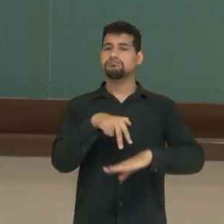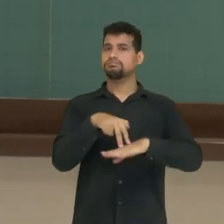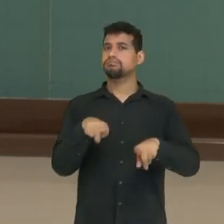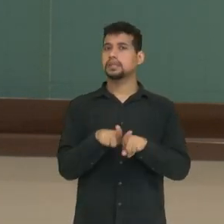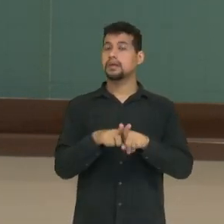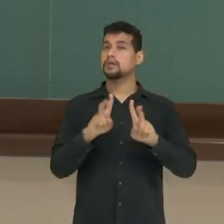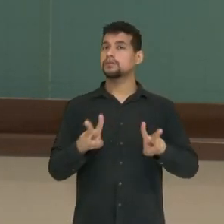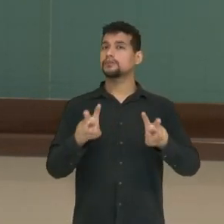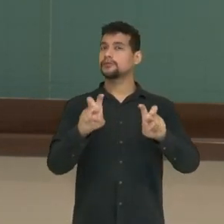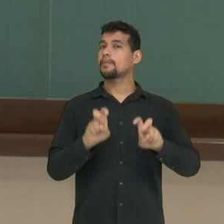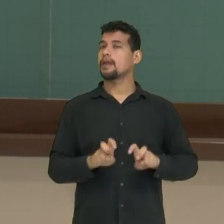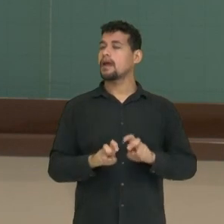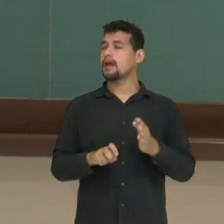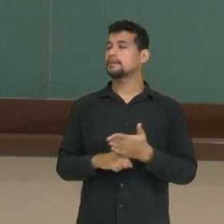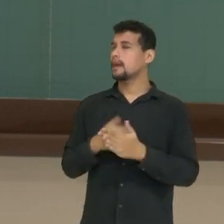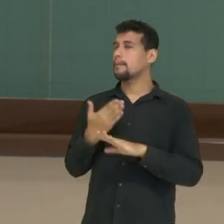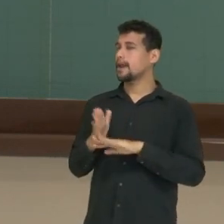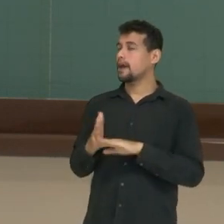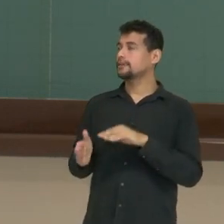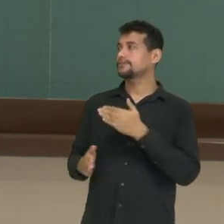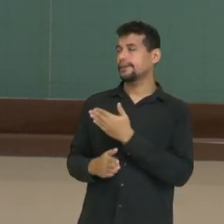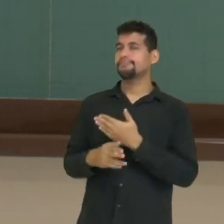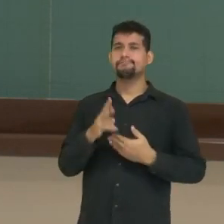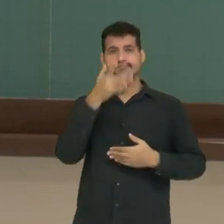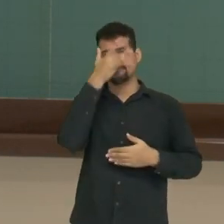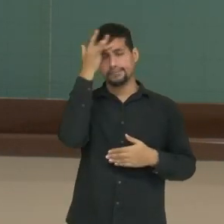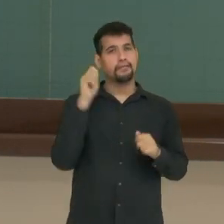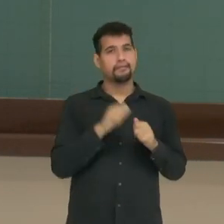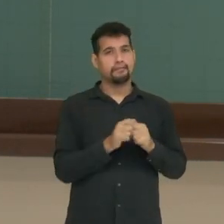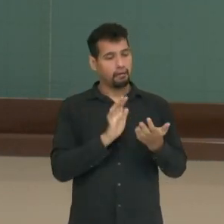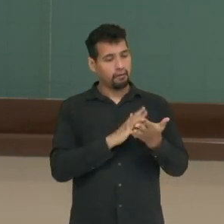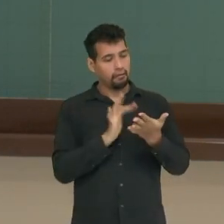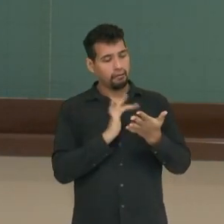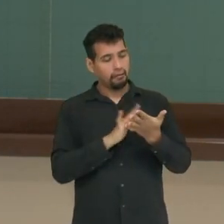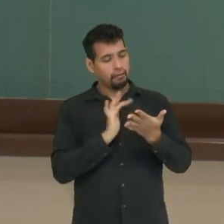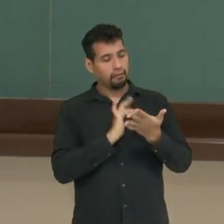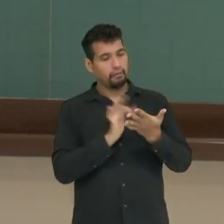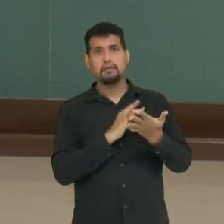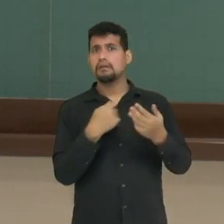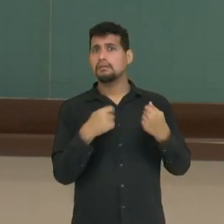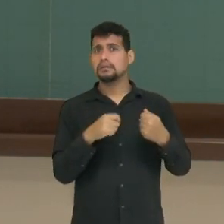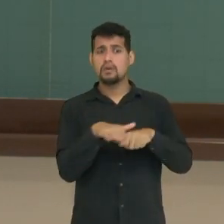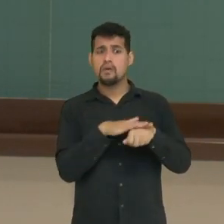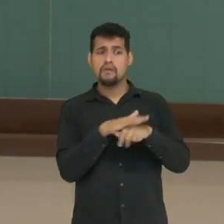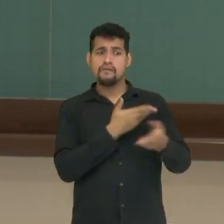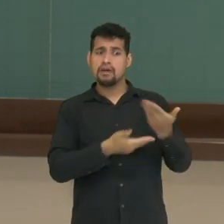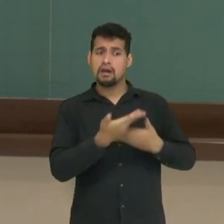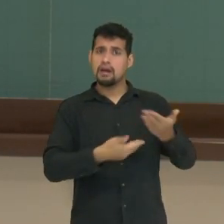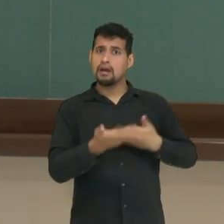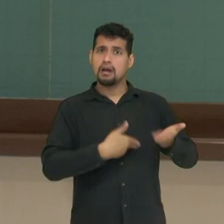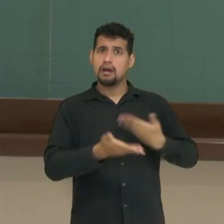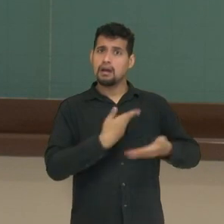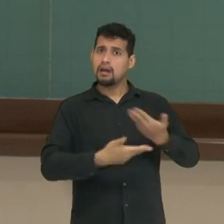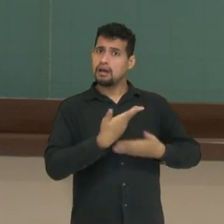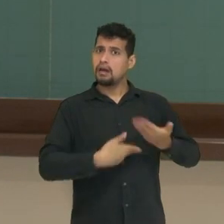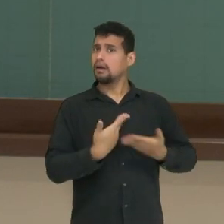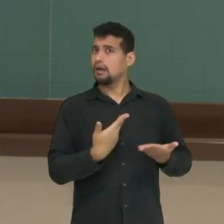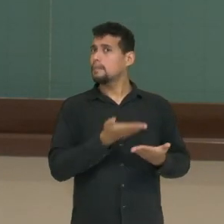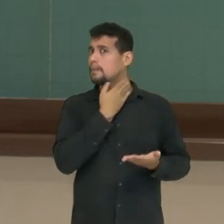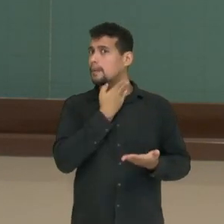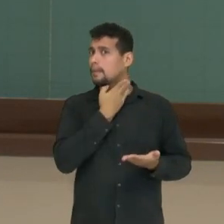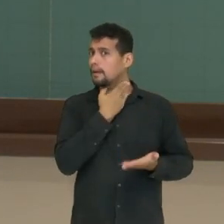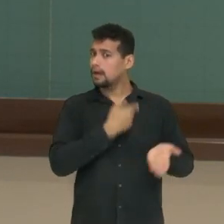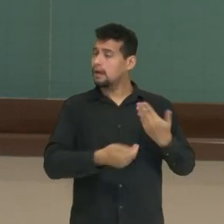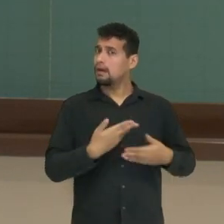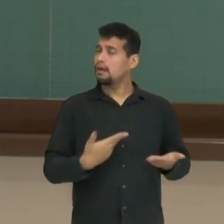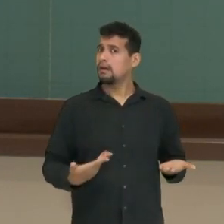em relação a esta prática, né? E vai apresentar os argumentos que sustentem seu posicionamento. Para